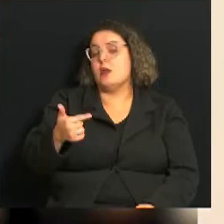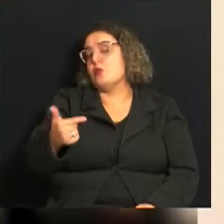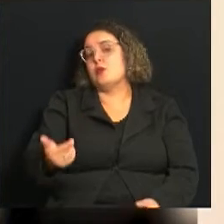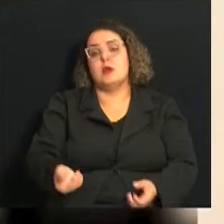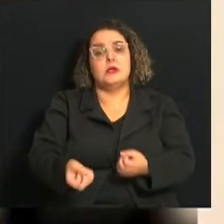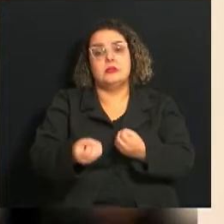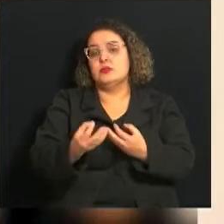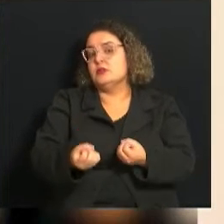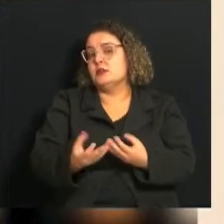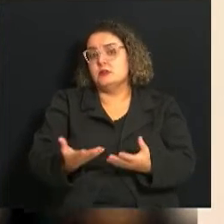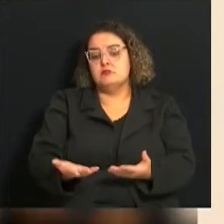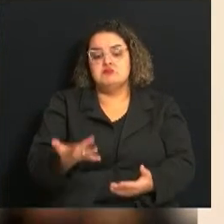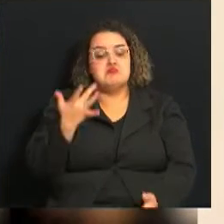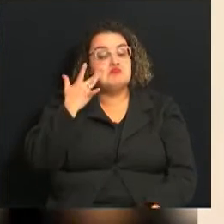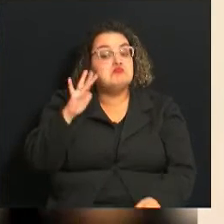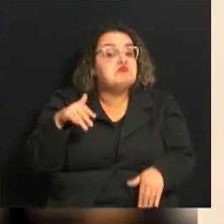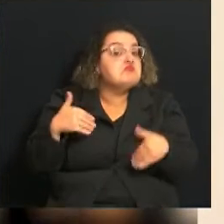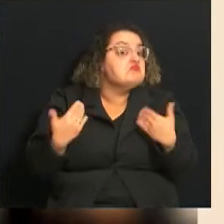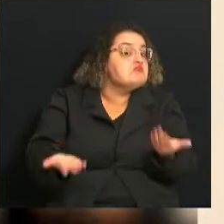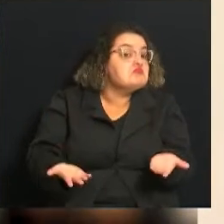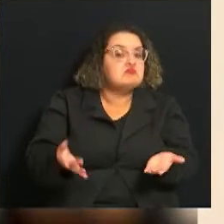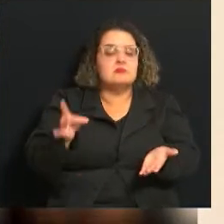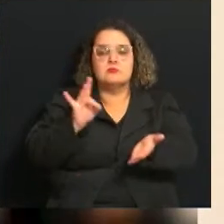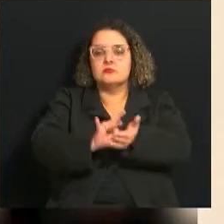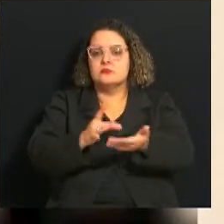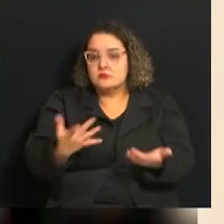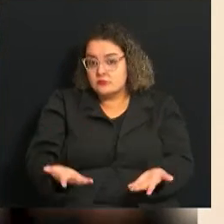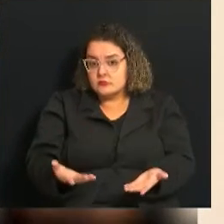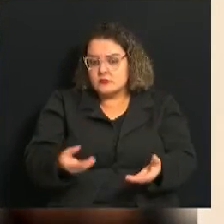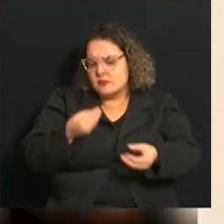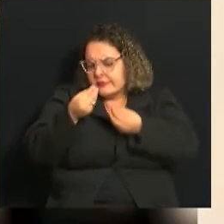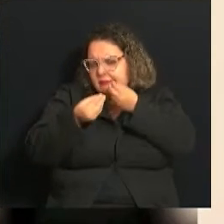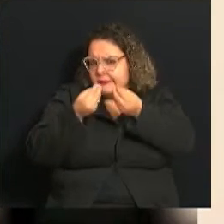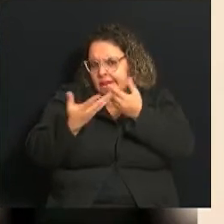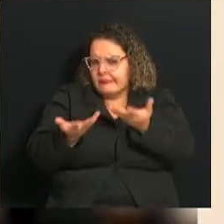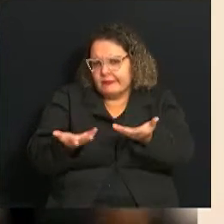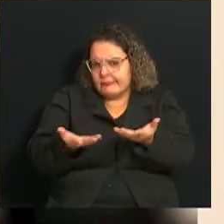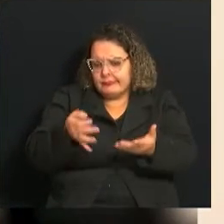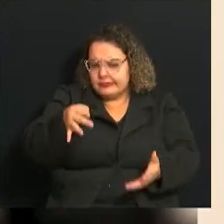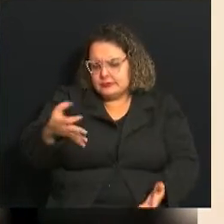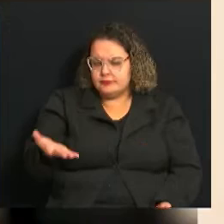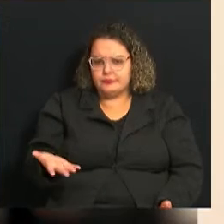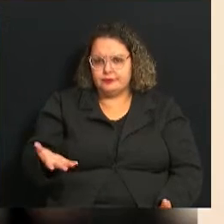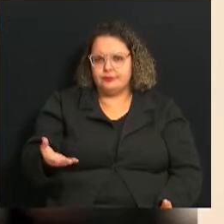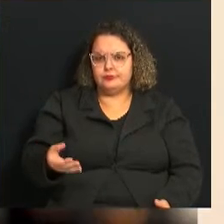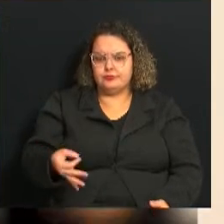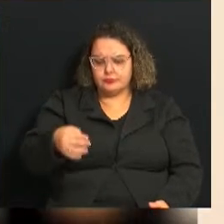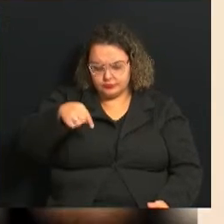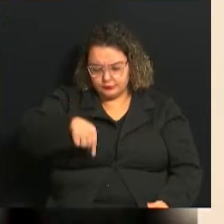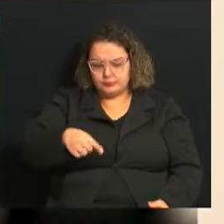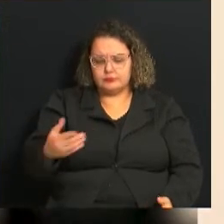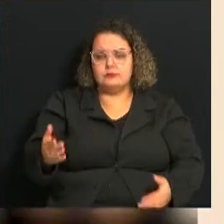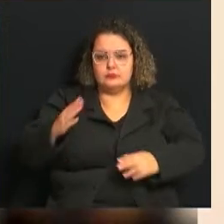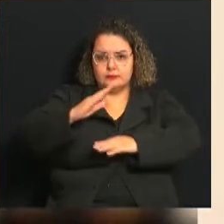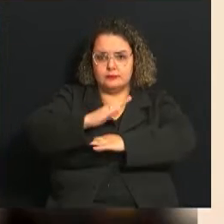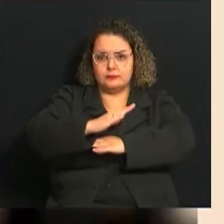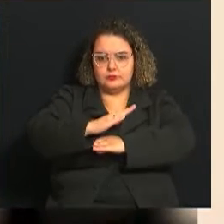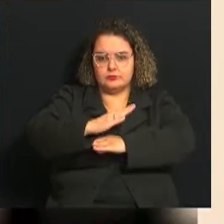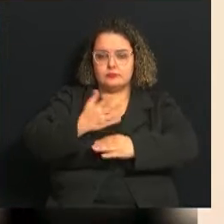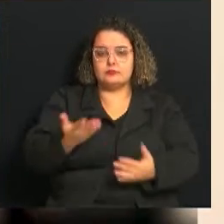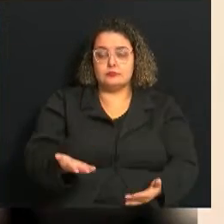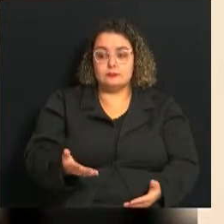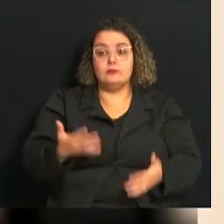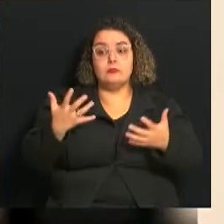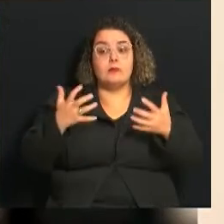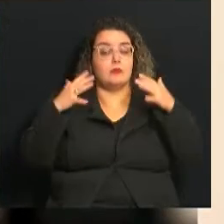gente saber, né, quais são as necessidades reais, como que a gente vai conseguir ser assertivo dentro dessa casa? Quero aqui parabenizar